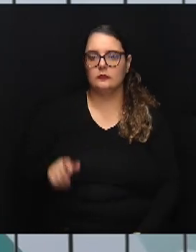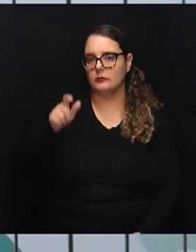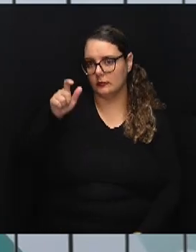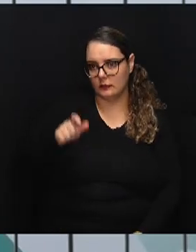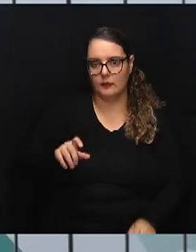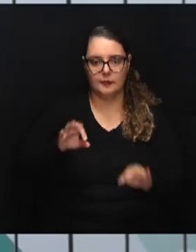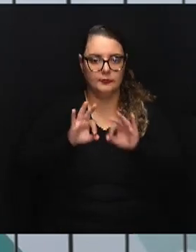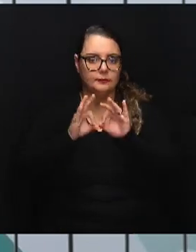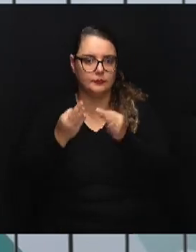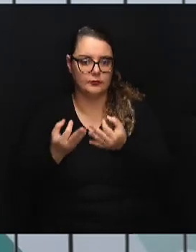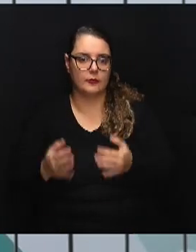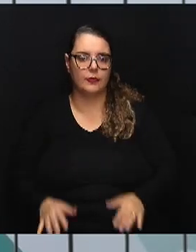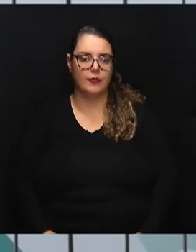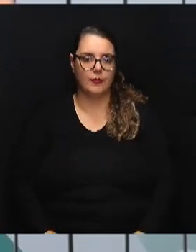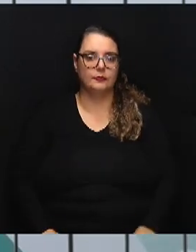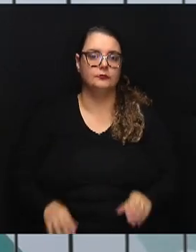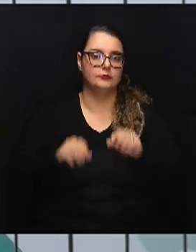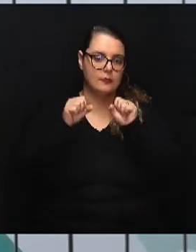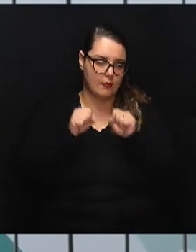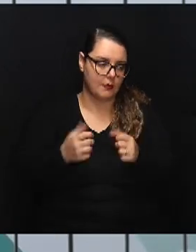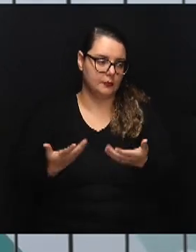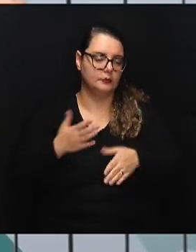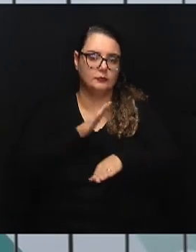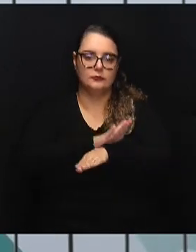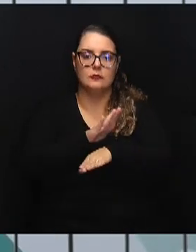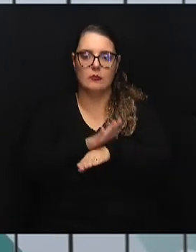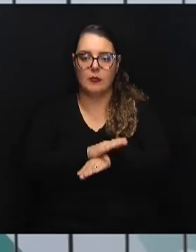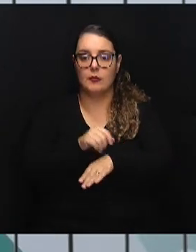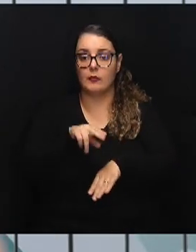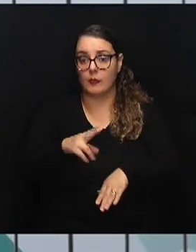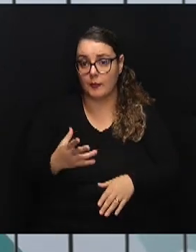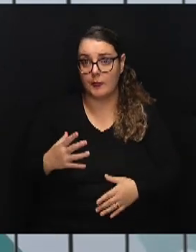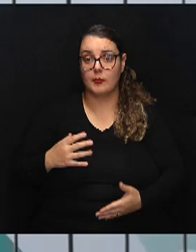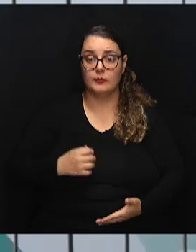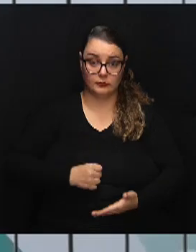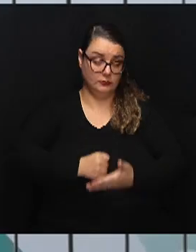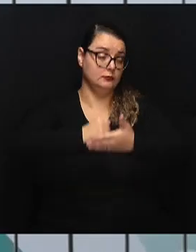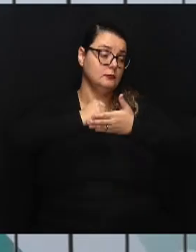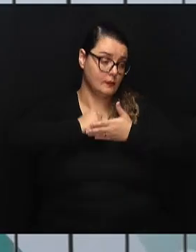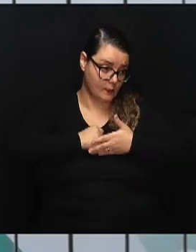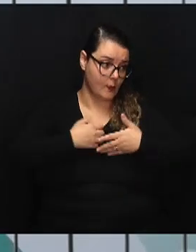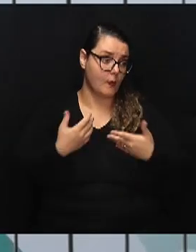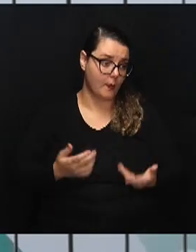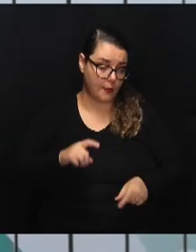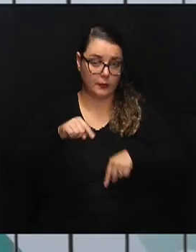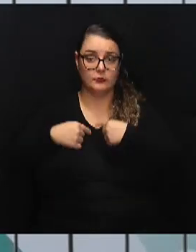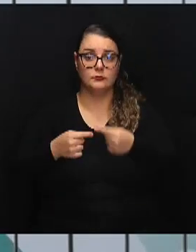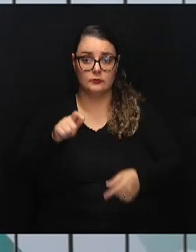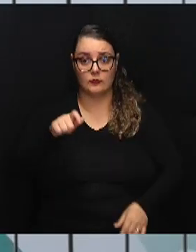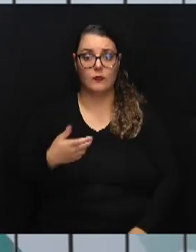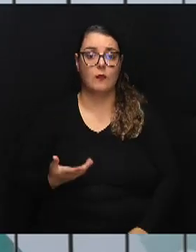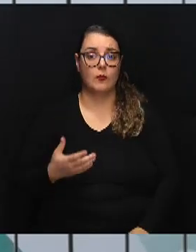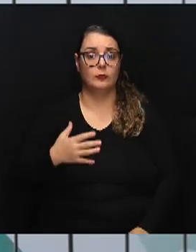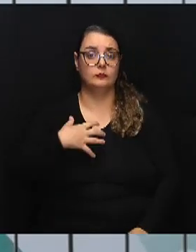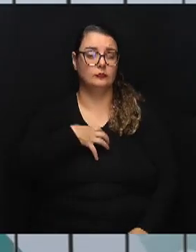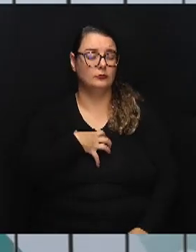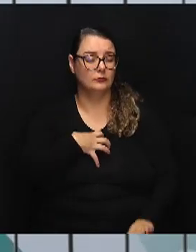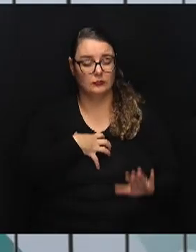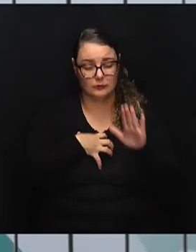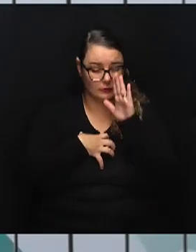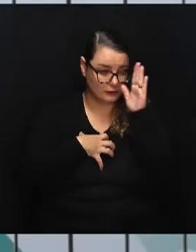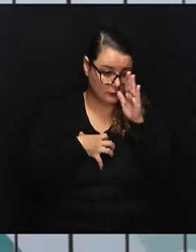né, eles podem ajudar ou até mesmo socorrer uma outra pessoa que está passando mal, que está